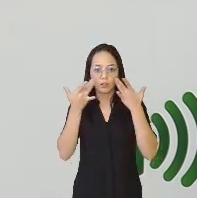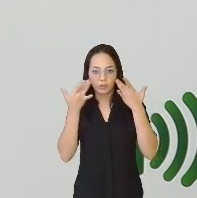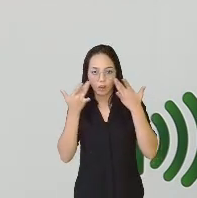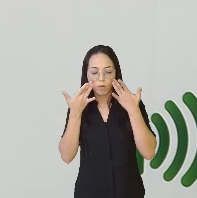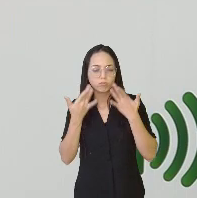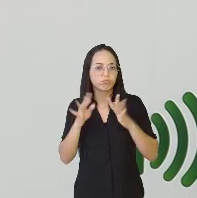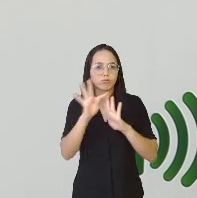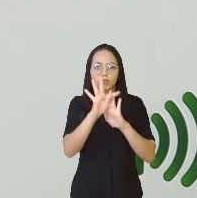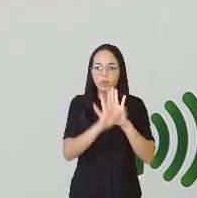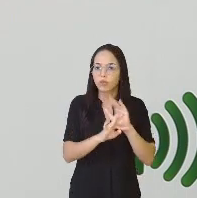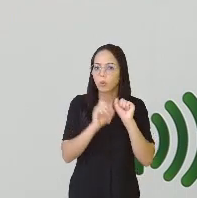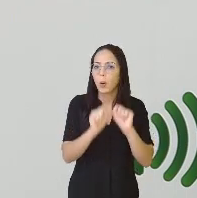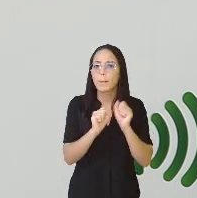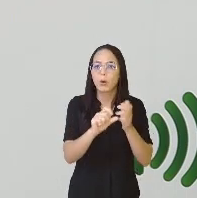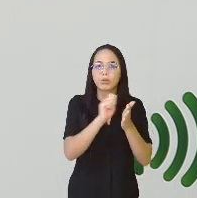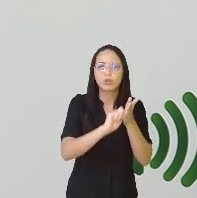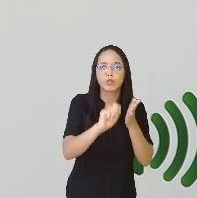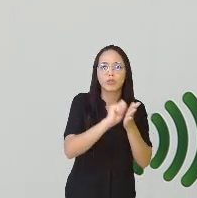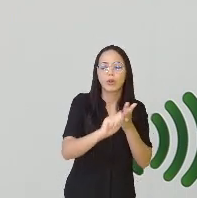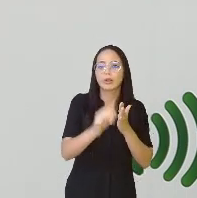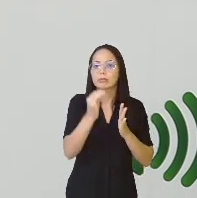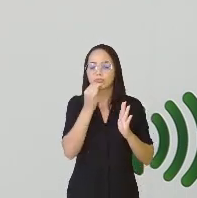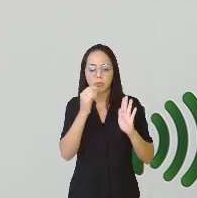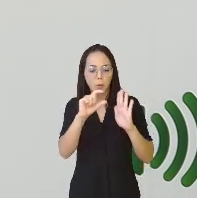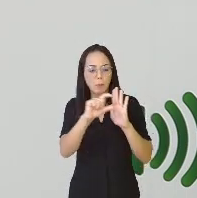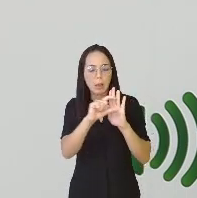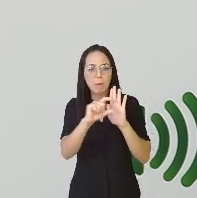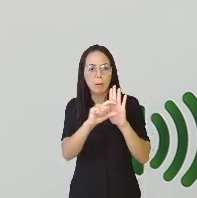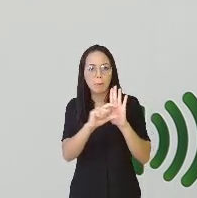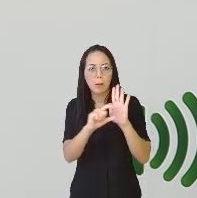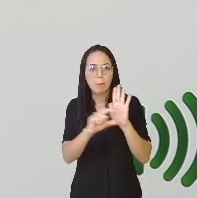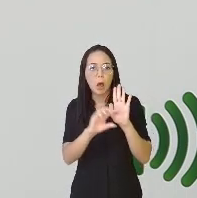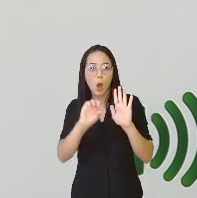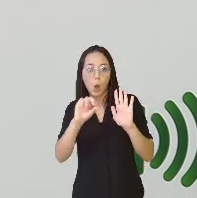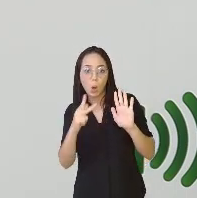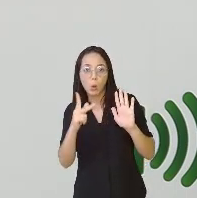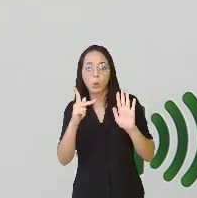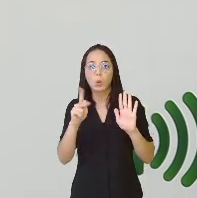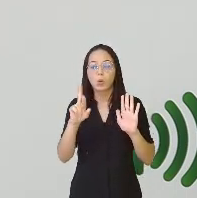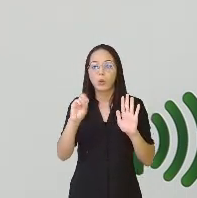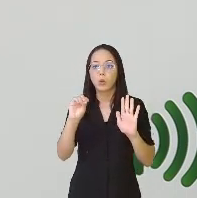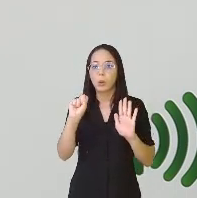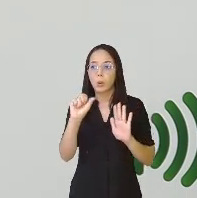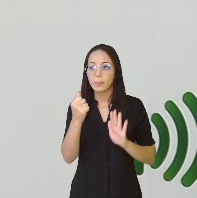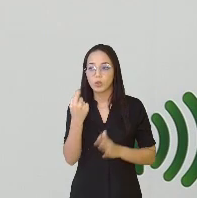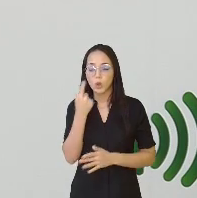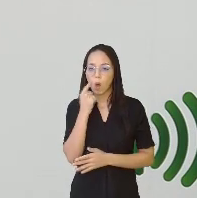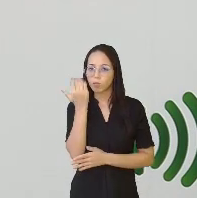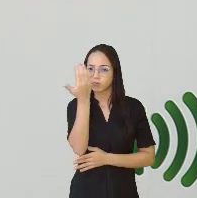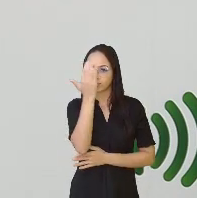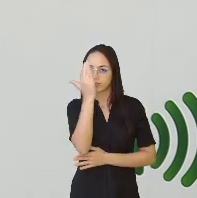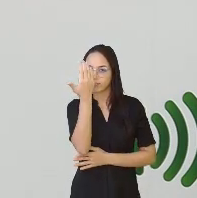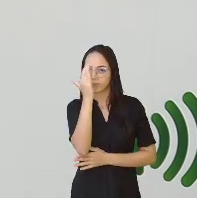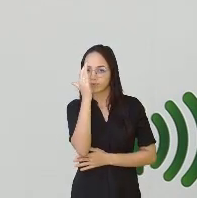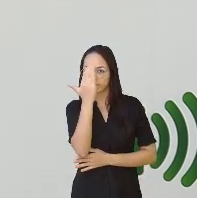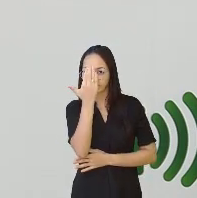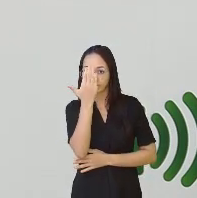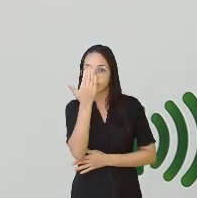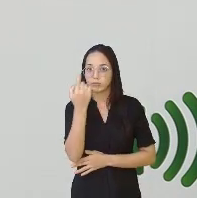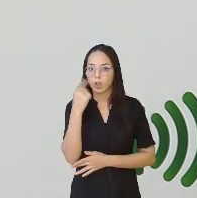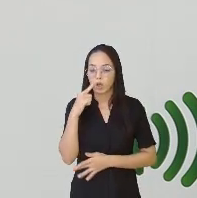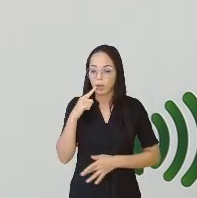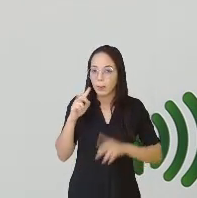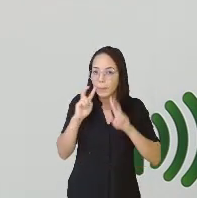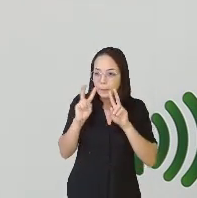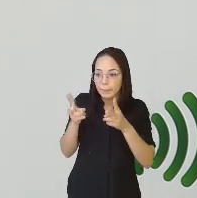ele pode ser escrito em verso ou em prosa. Observe essas máscaras que estão aí como ilustração, que daqui a pouco